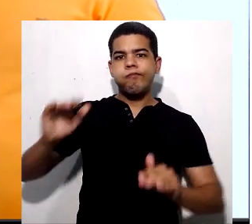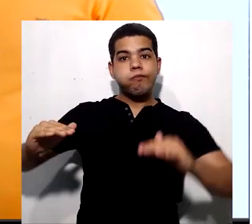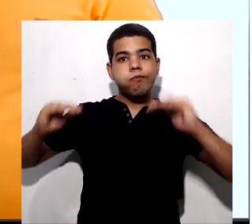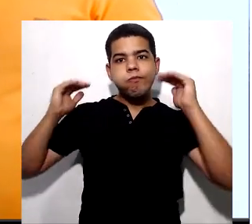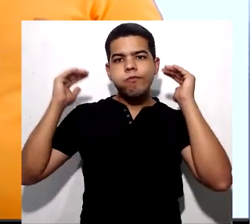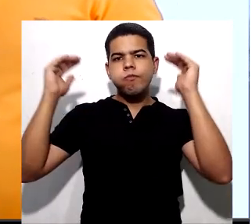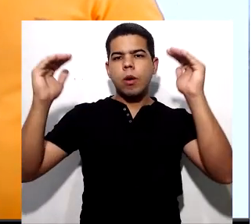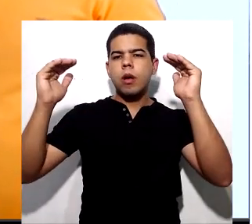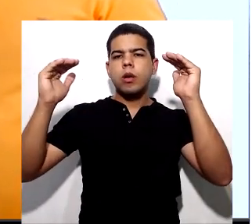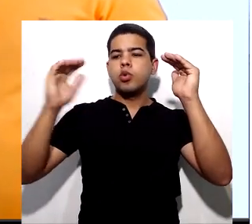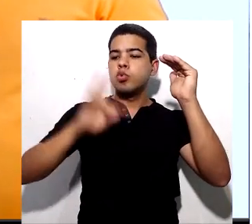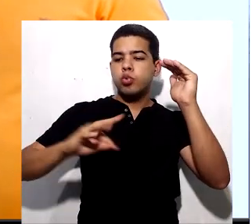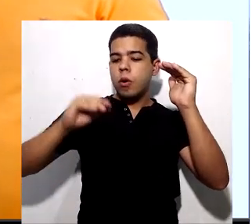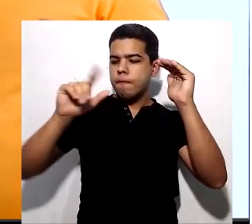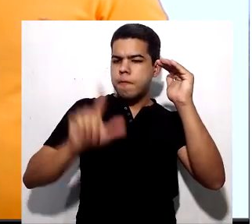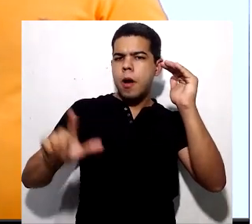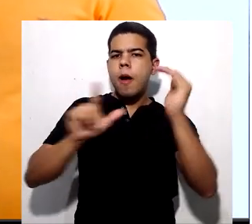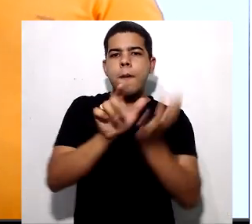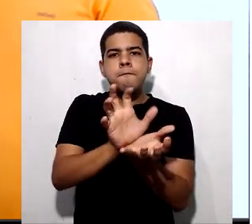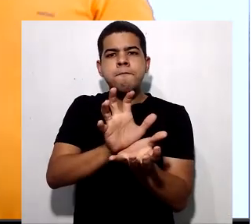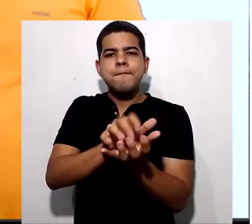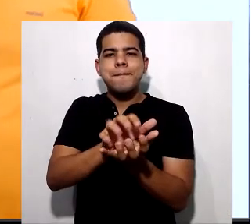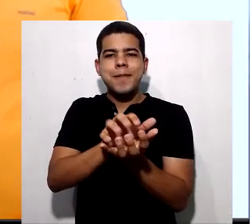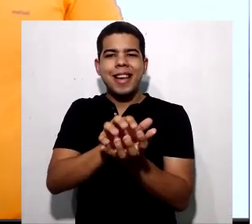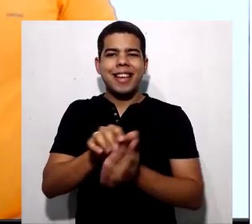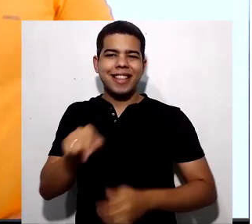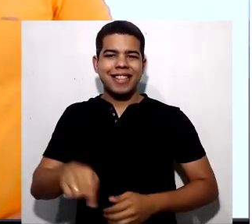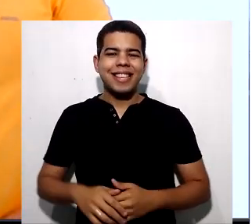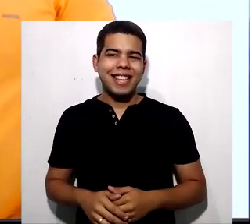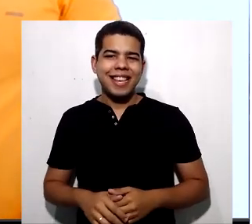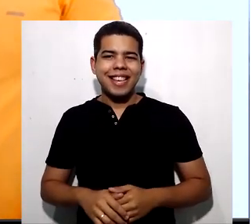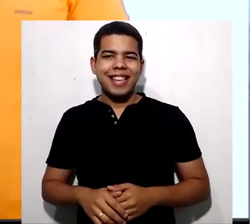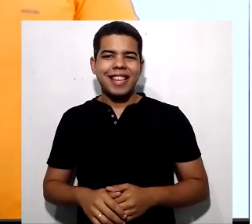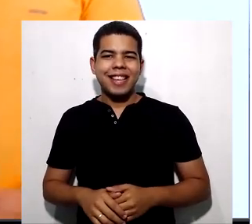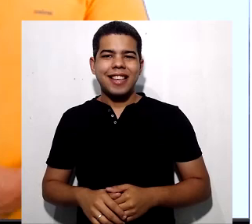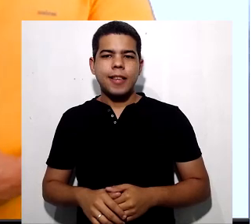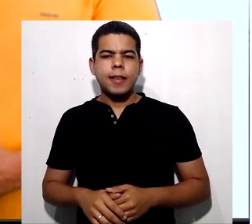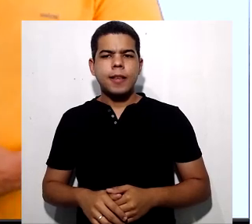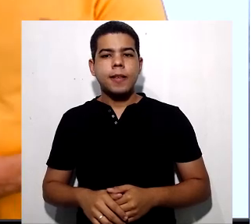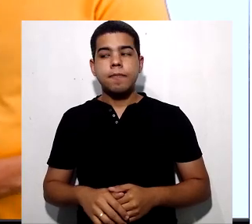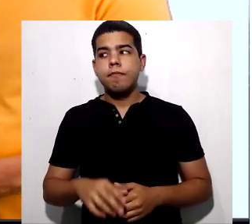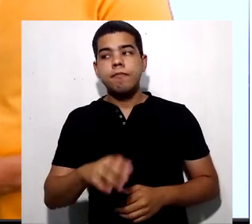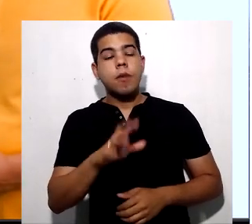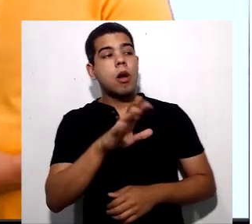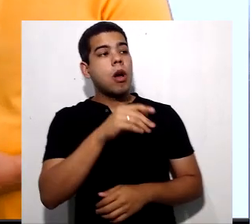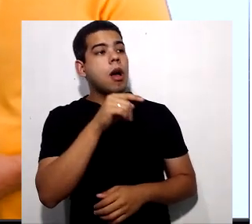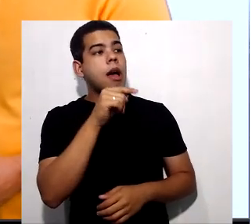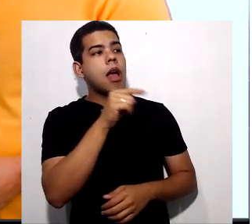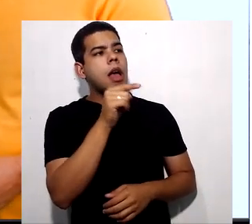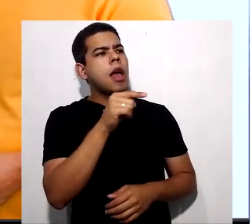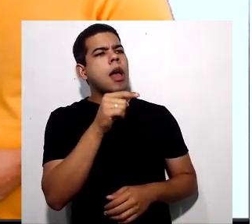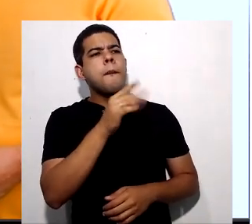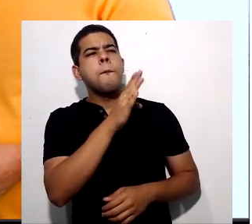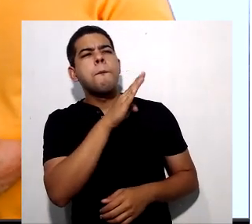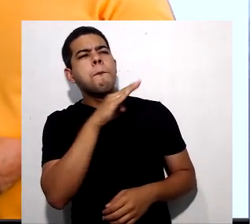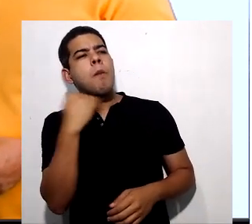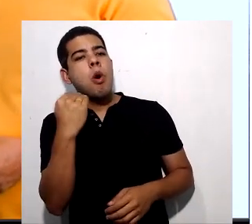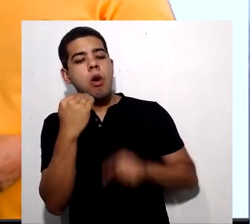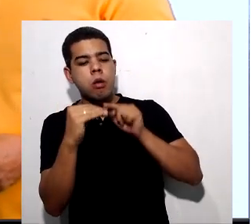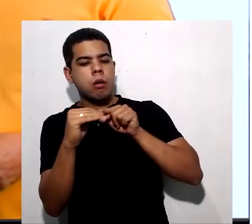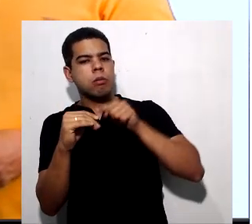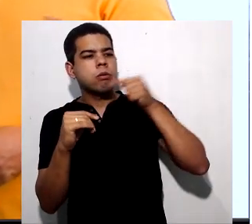patrona da literatura de Pernambuco. E uma curiosidade, Samuel, que ela justamente falece um dia